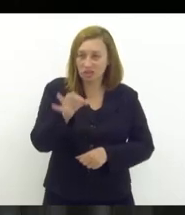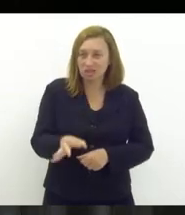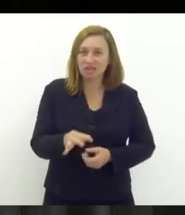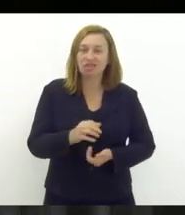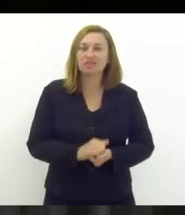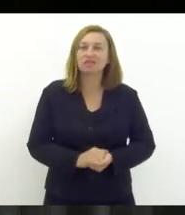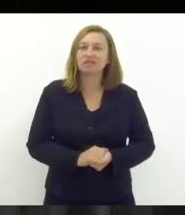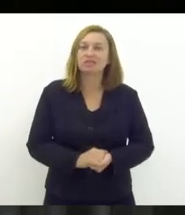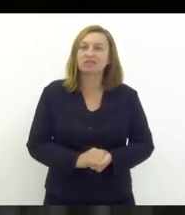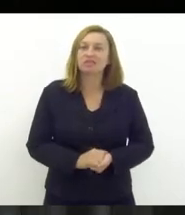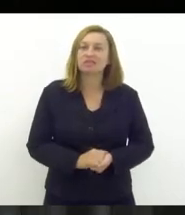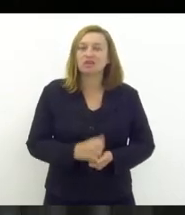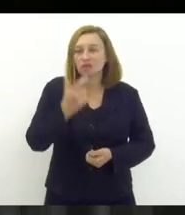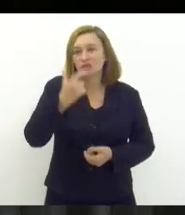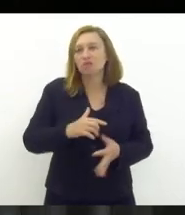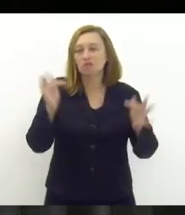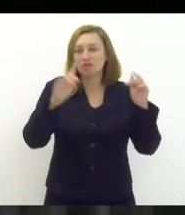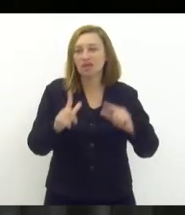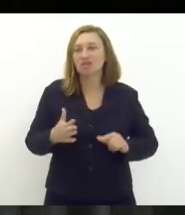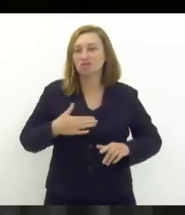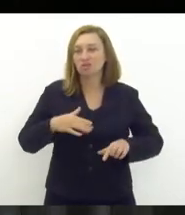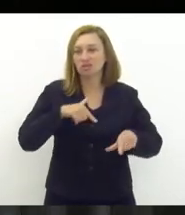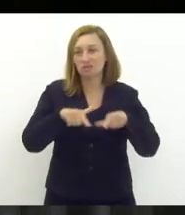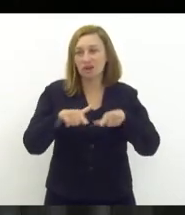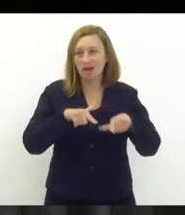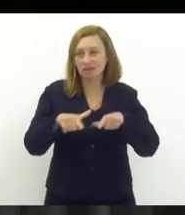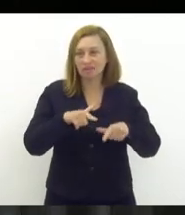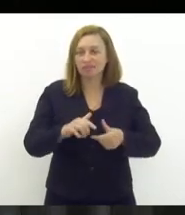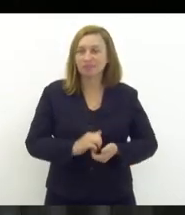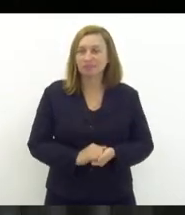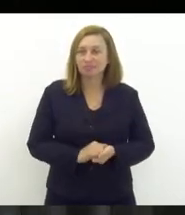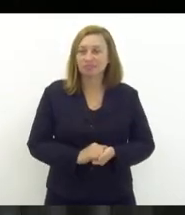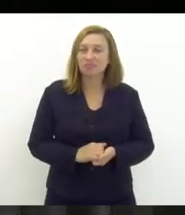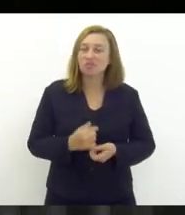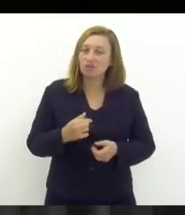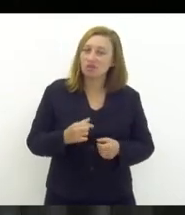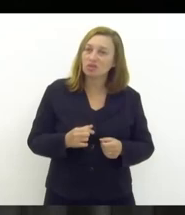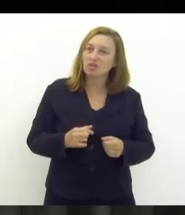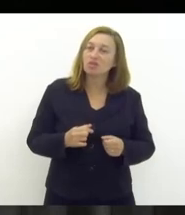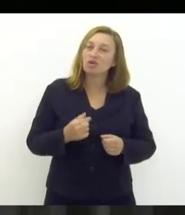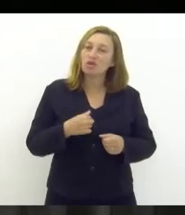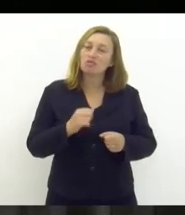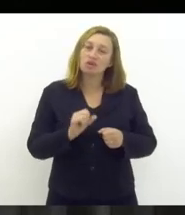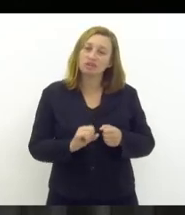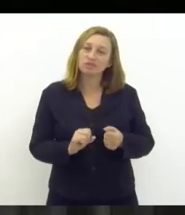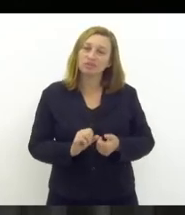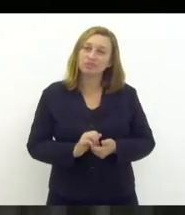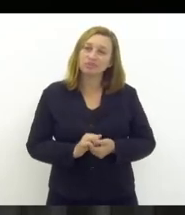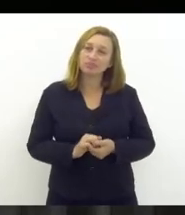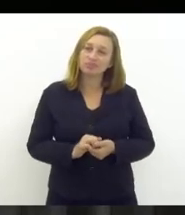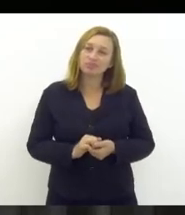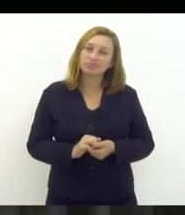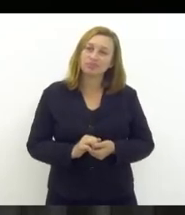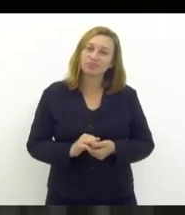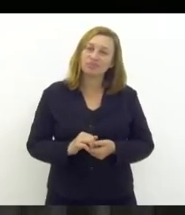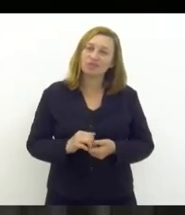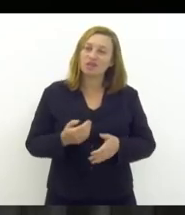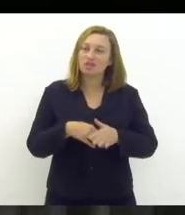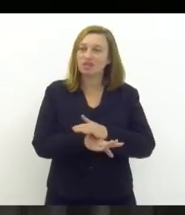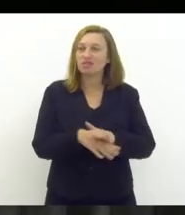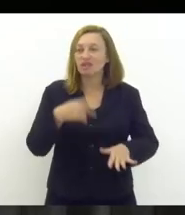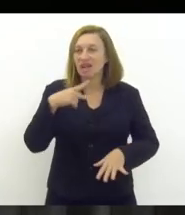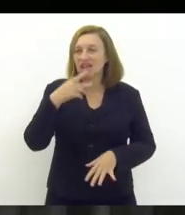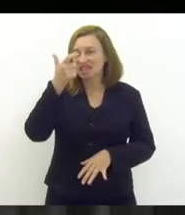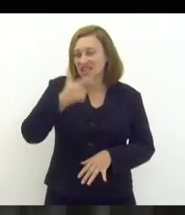feita eu sou muito feliz com o meu trabalho com o que eu faço eu costumo falar que ser policial